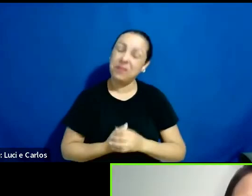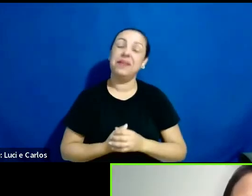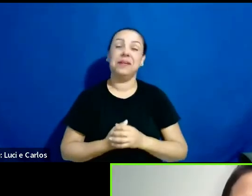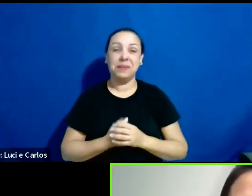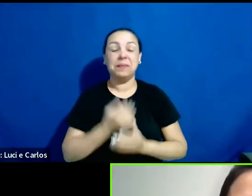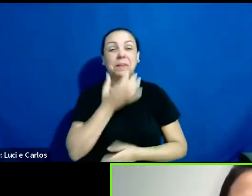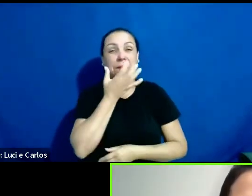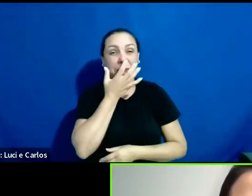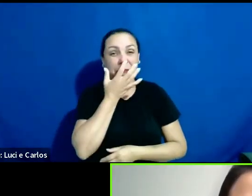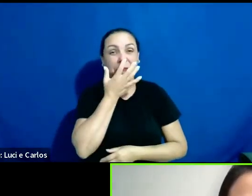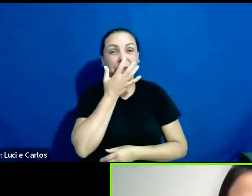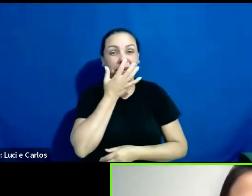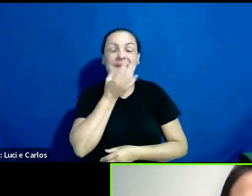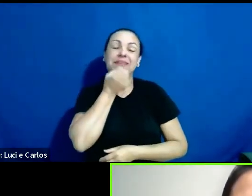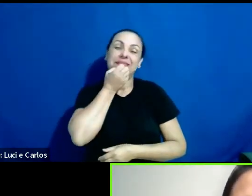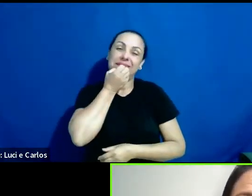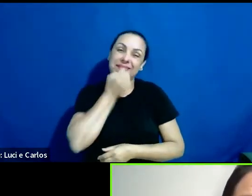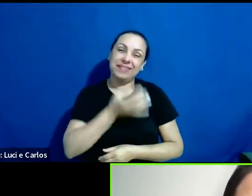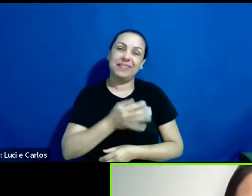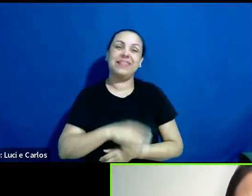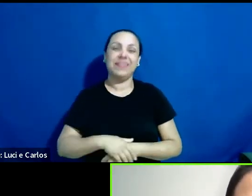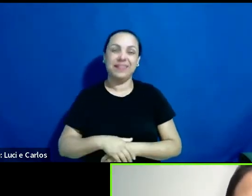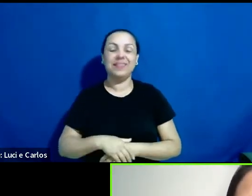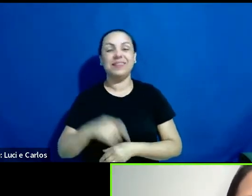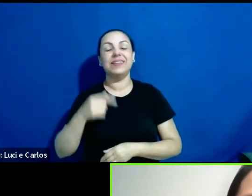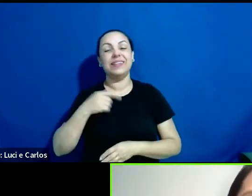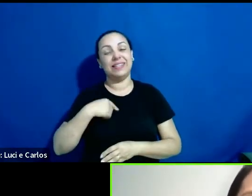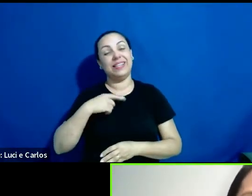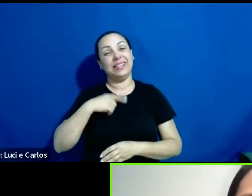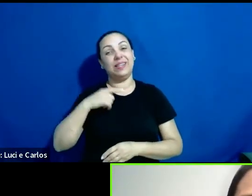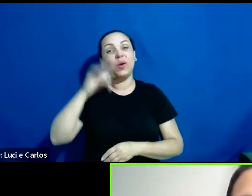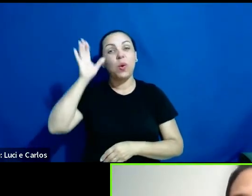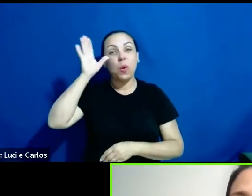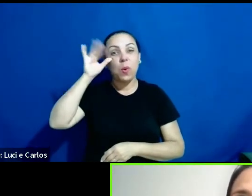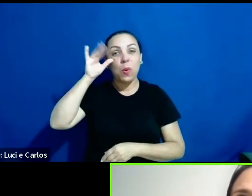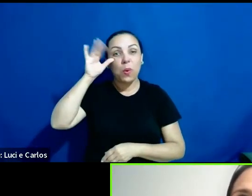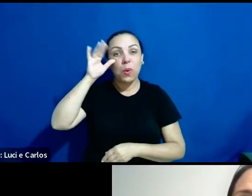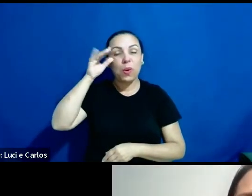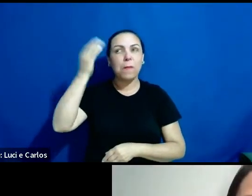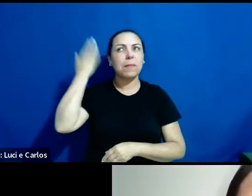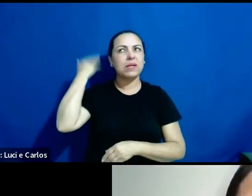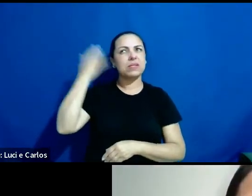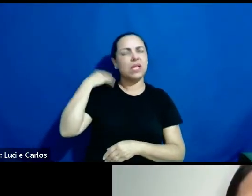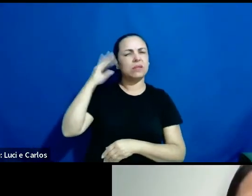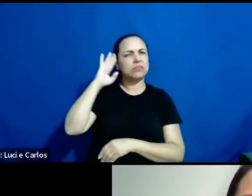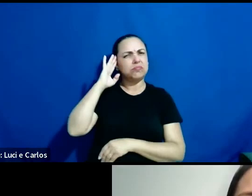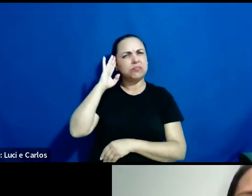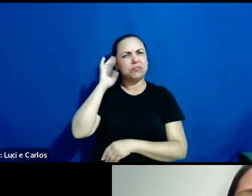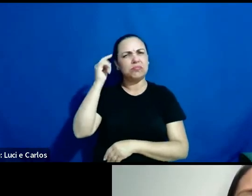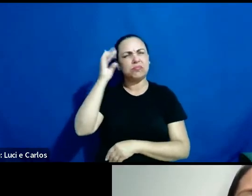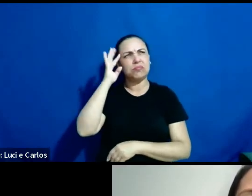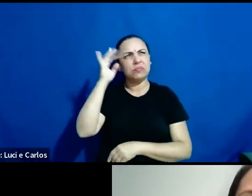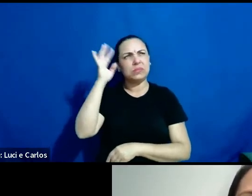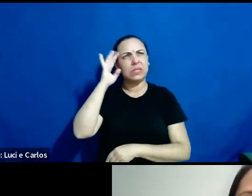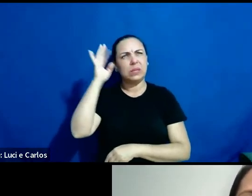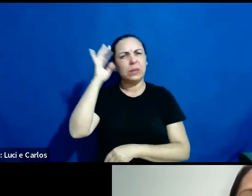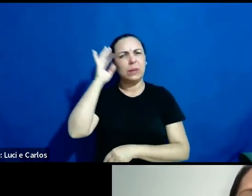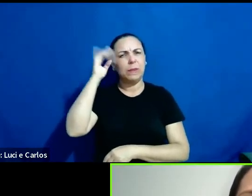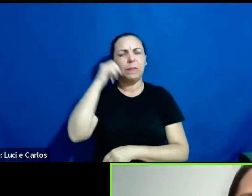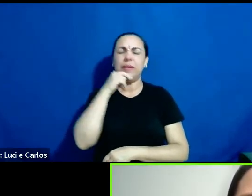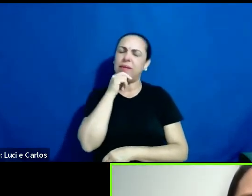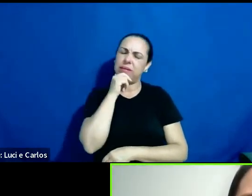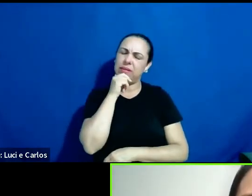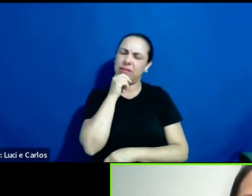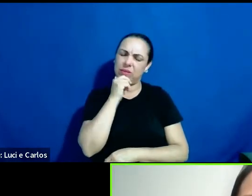que uma coisa assim bem curiosa, né, que eu ouvi outra vez e fiquei com aquilo na cabeça, é que a gente faz